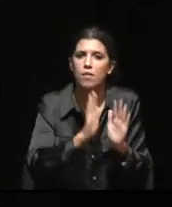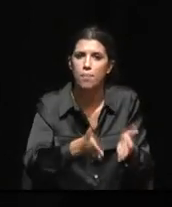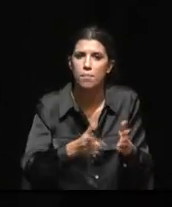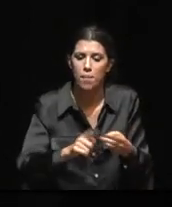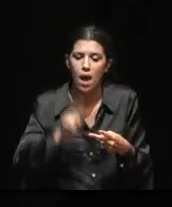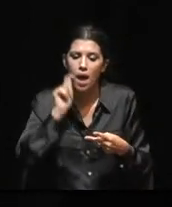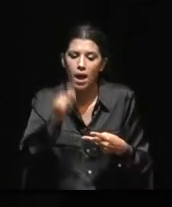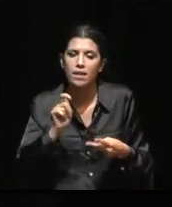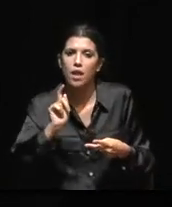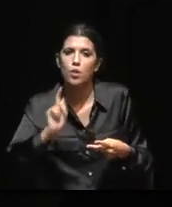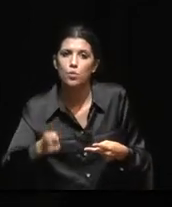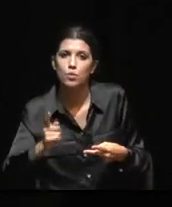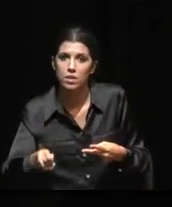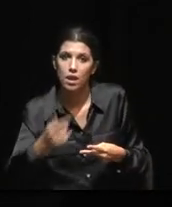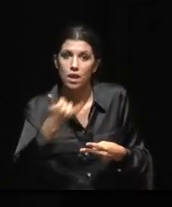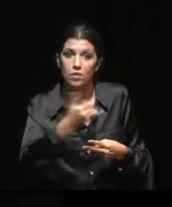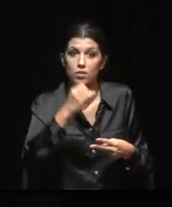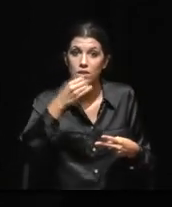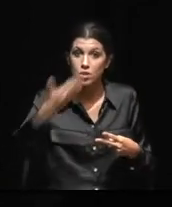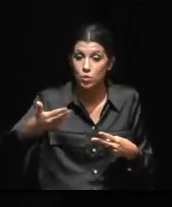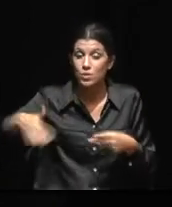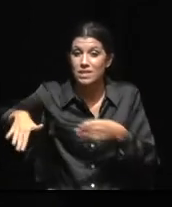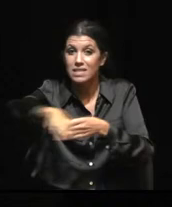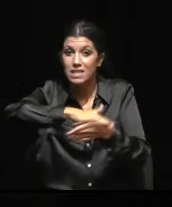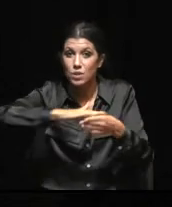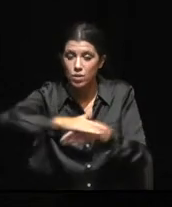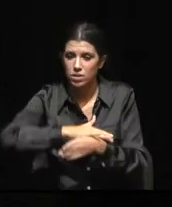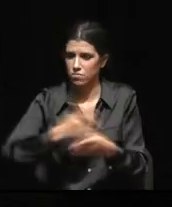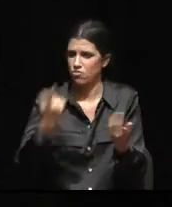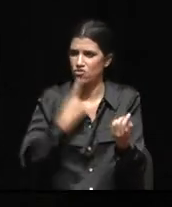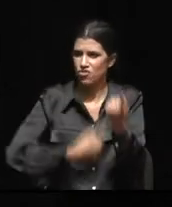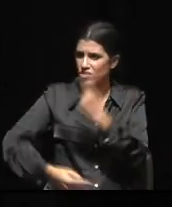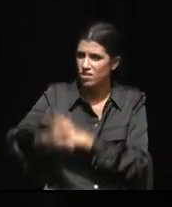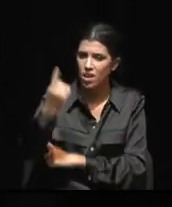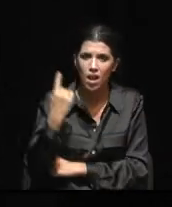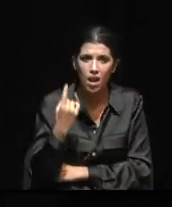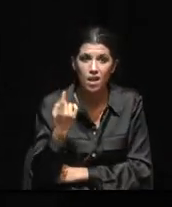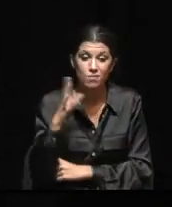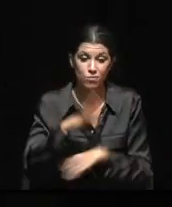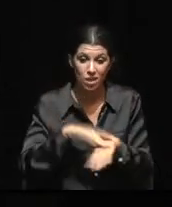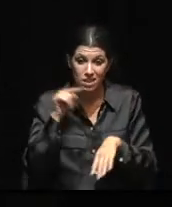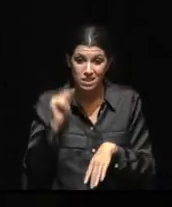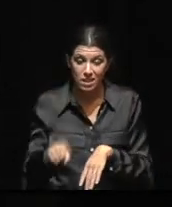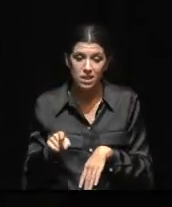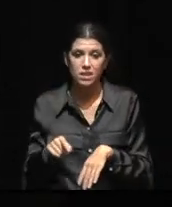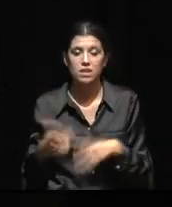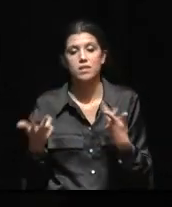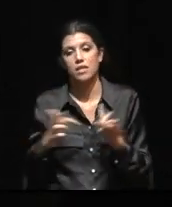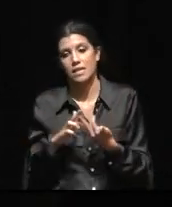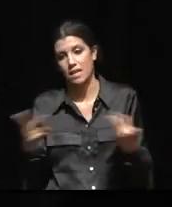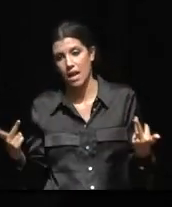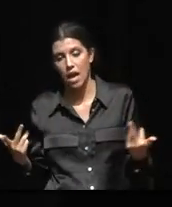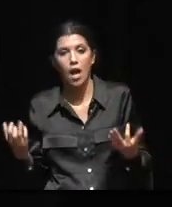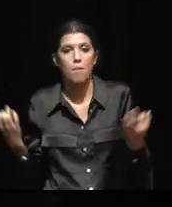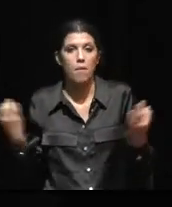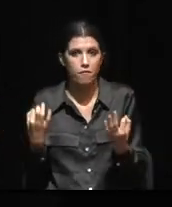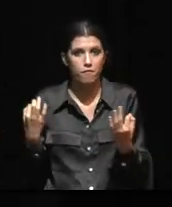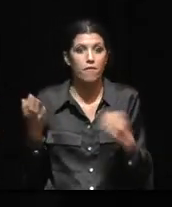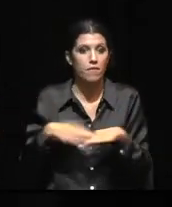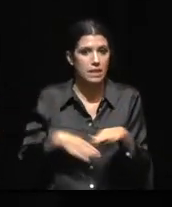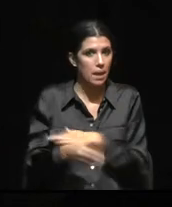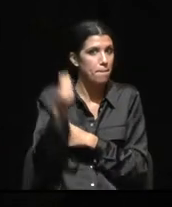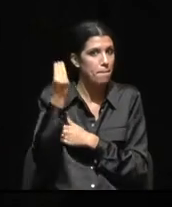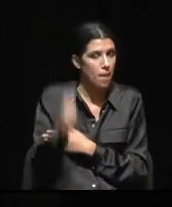arrendado em 201 casos o que é no mínimo estranho e por isso já que a câmara municipal está a fazer e muito